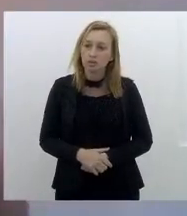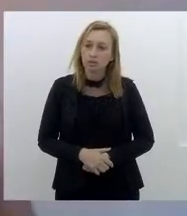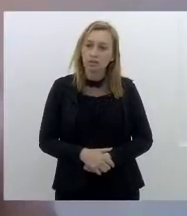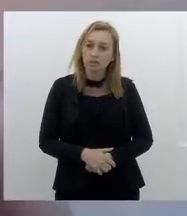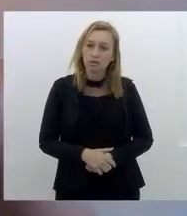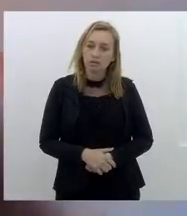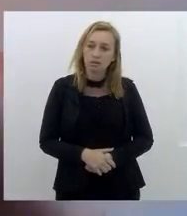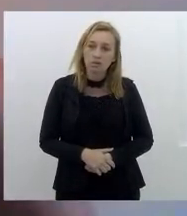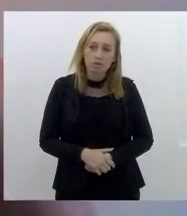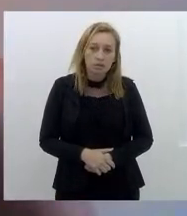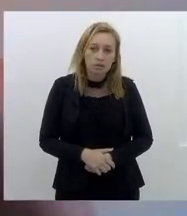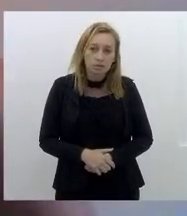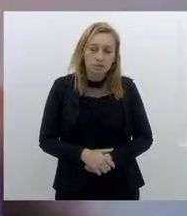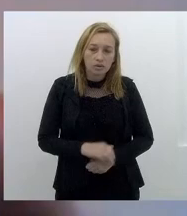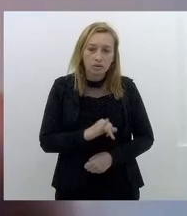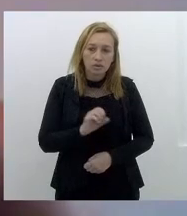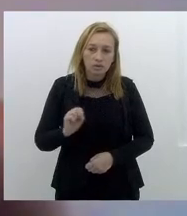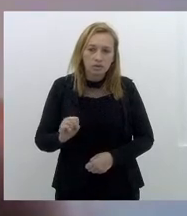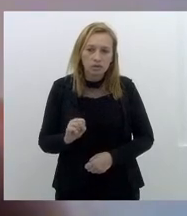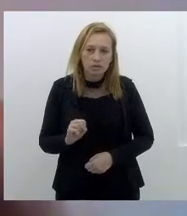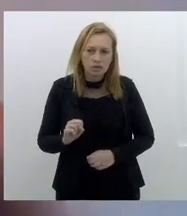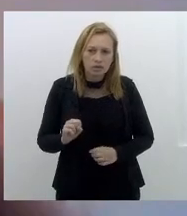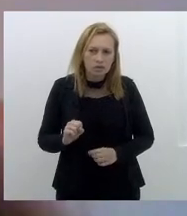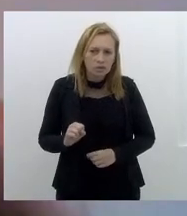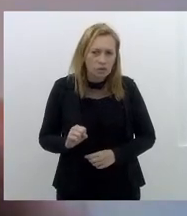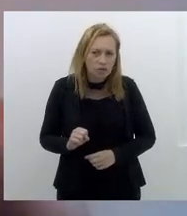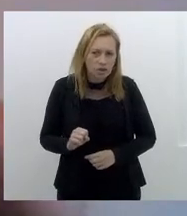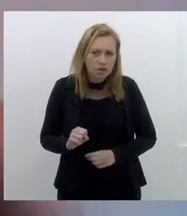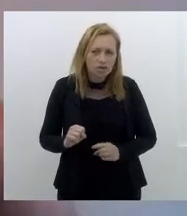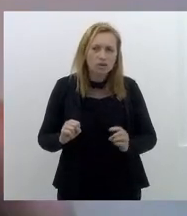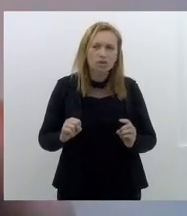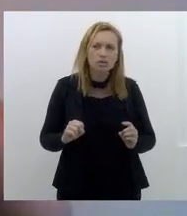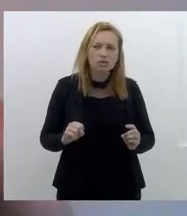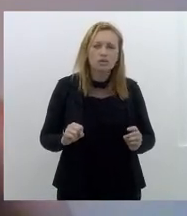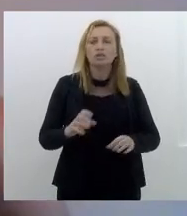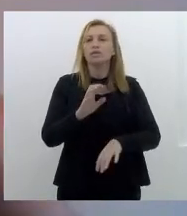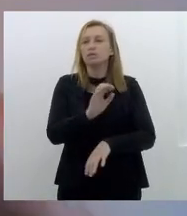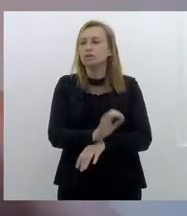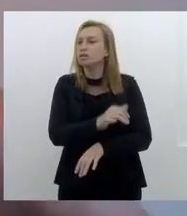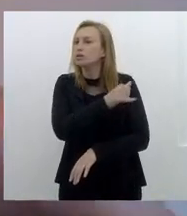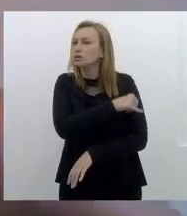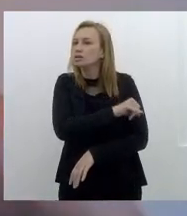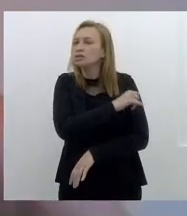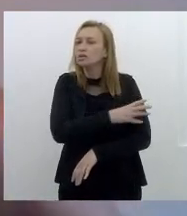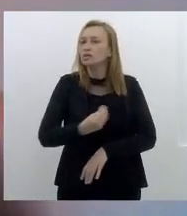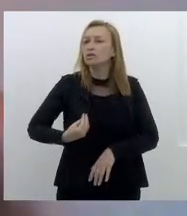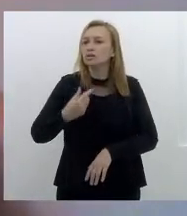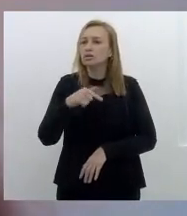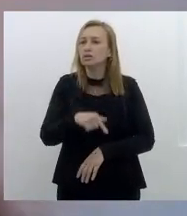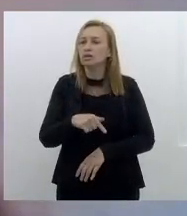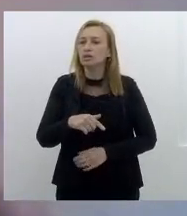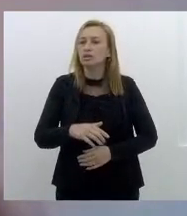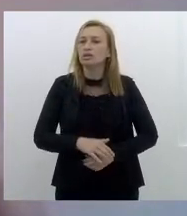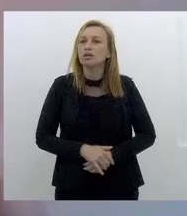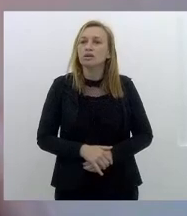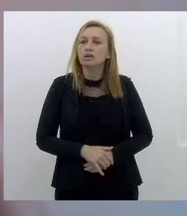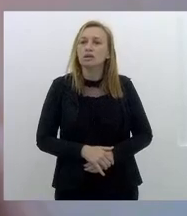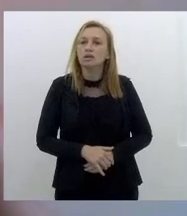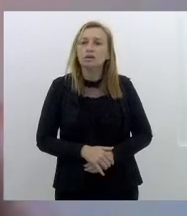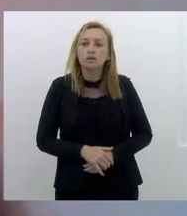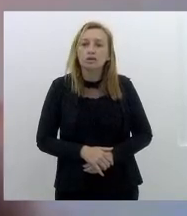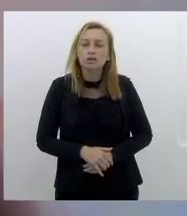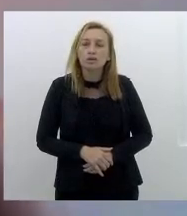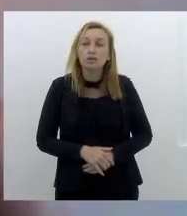passei a essa Sociedade dos Engenheiros e arquitetos do Estado do Rio de Janeiro está aqui presente e